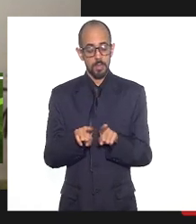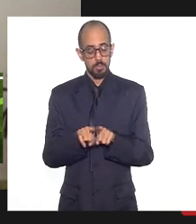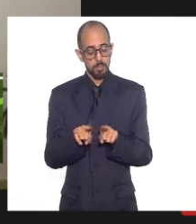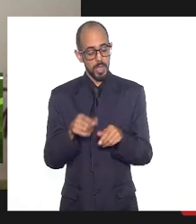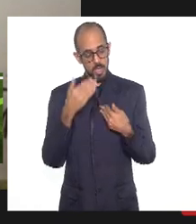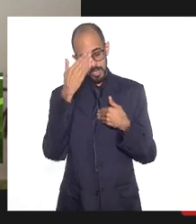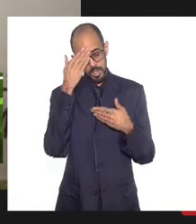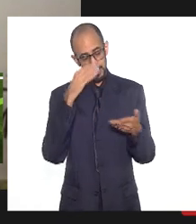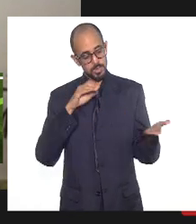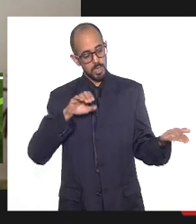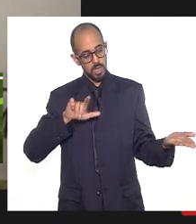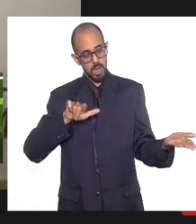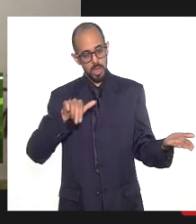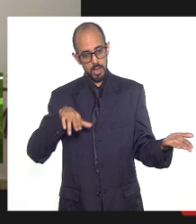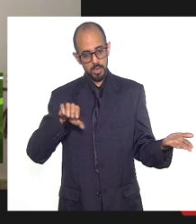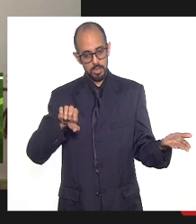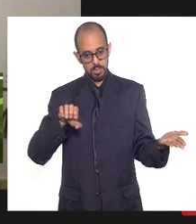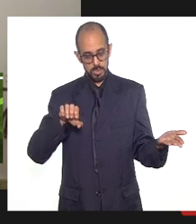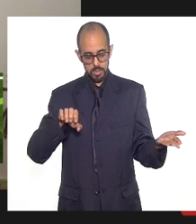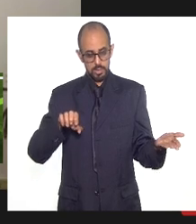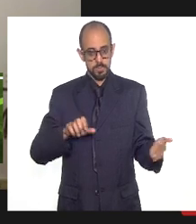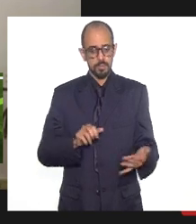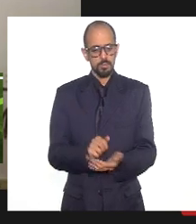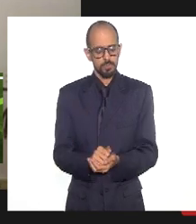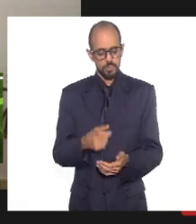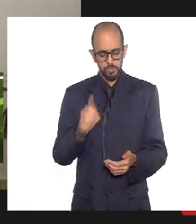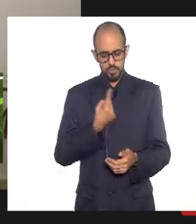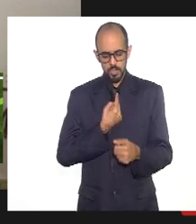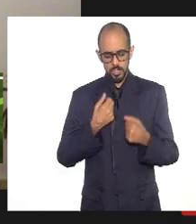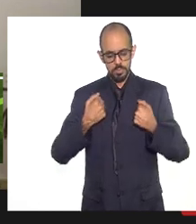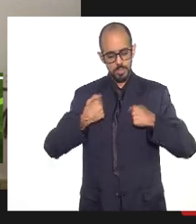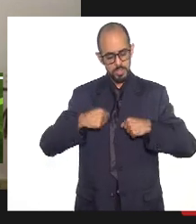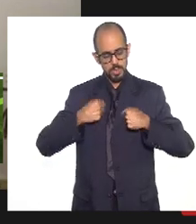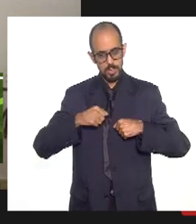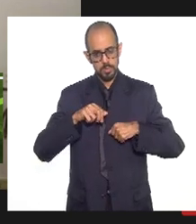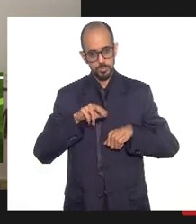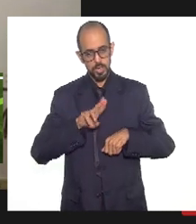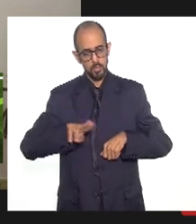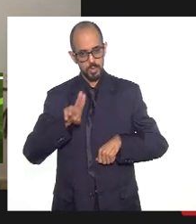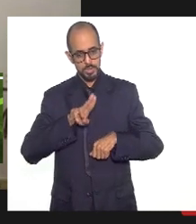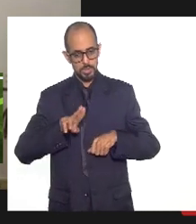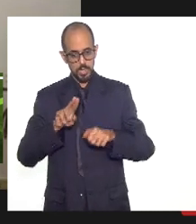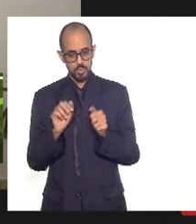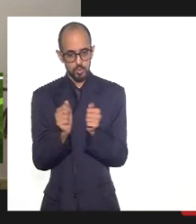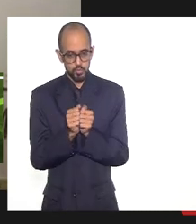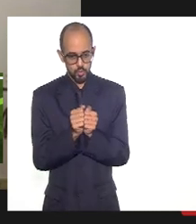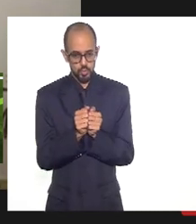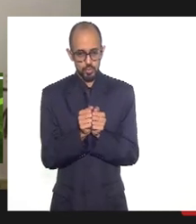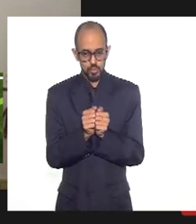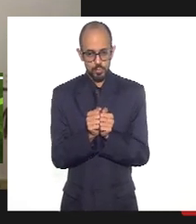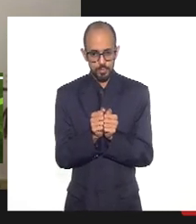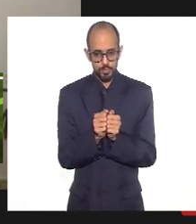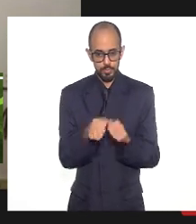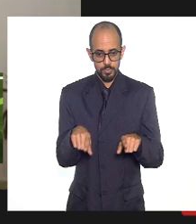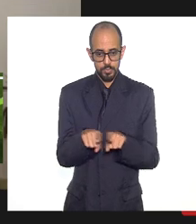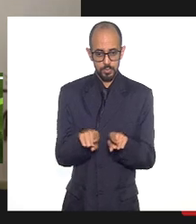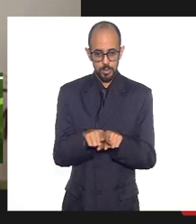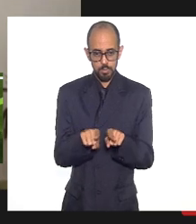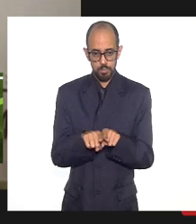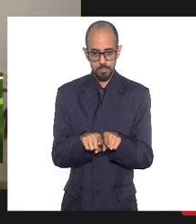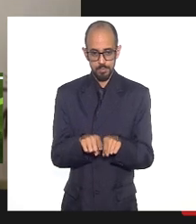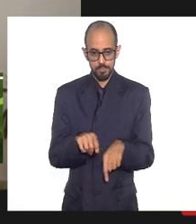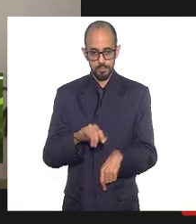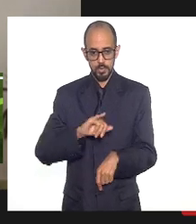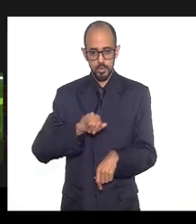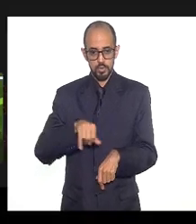demais, Elaine, pela sua contribuição. A gente conta muito com a universidade nesse processo, inclusive o JV, o João